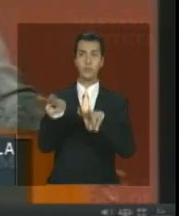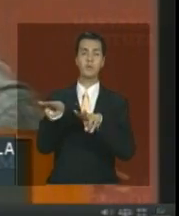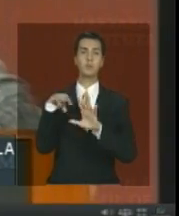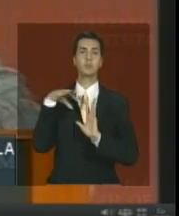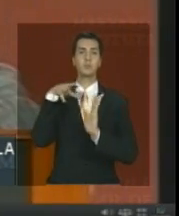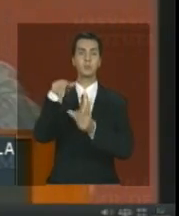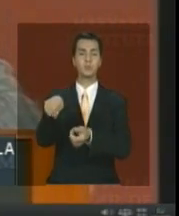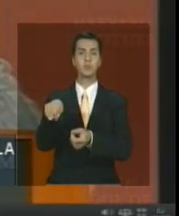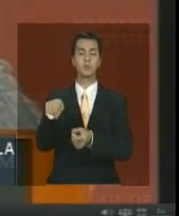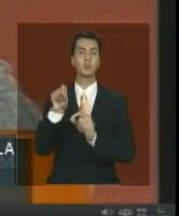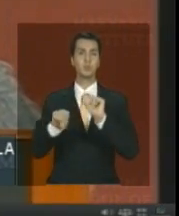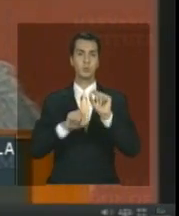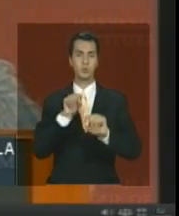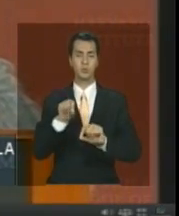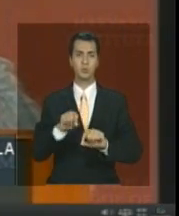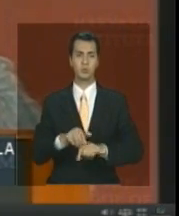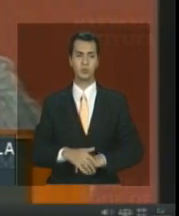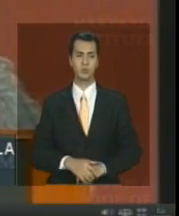uma ótica